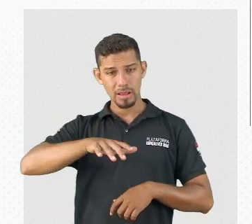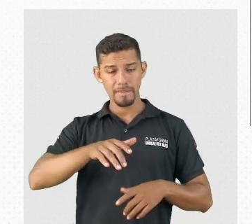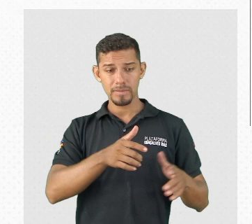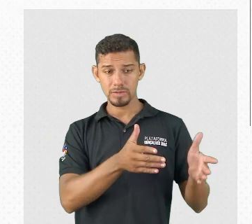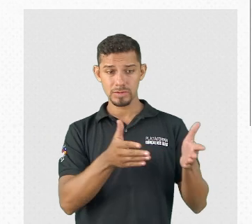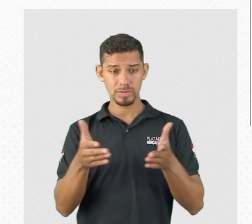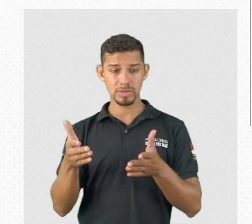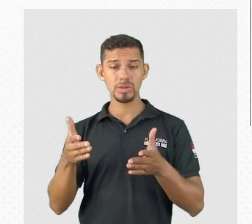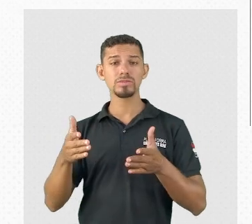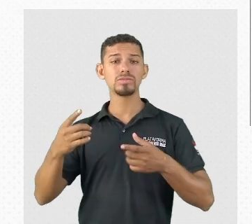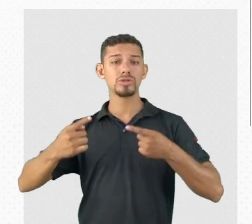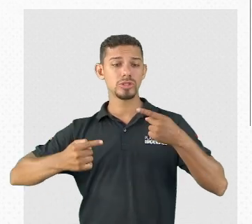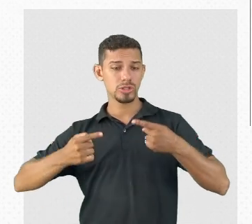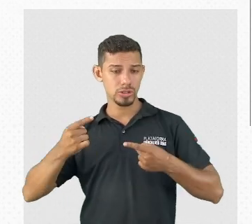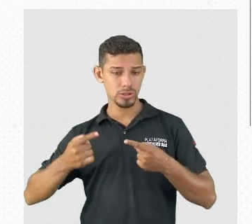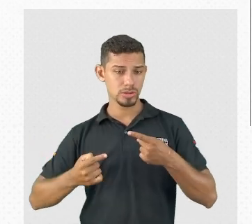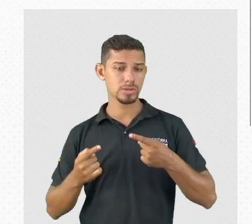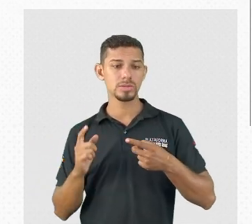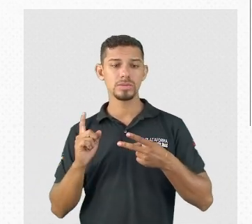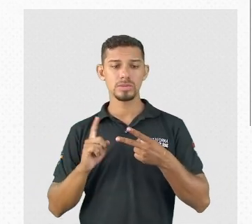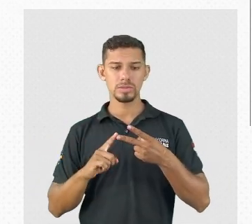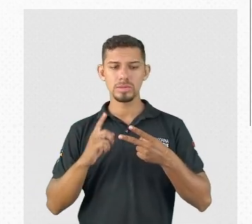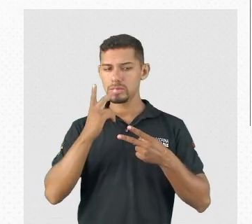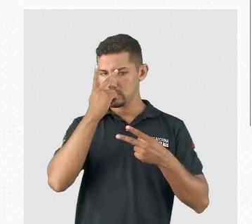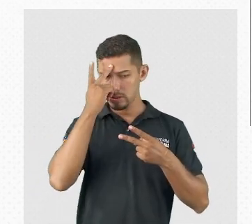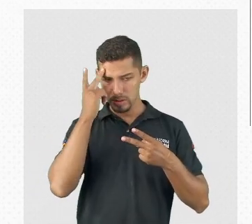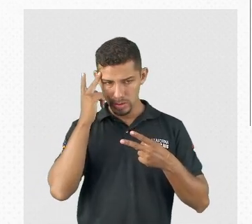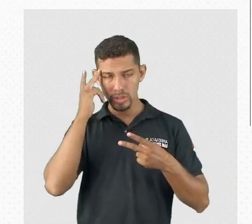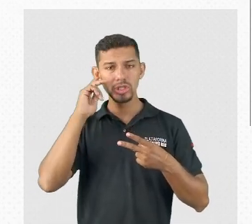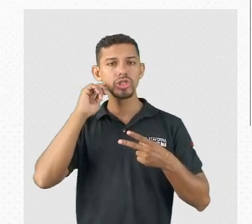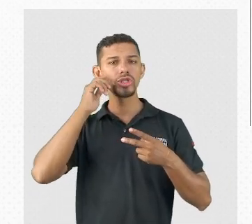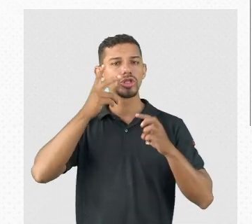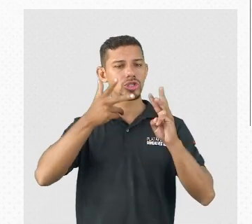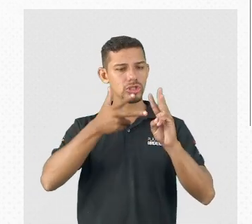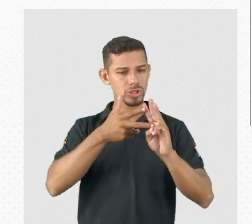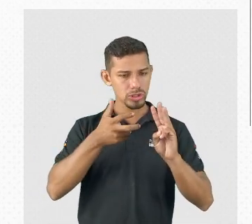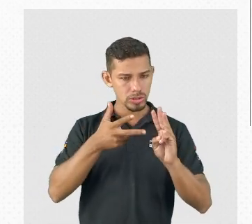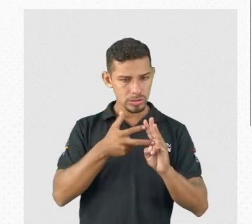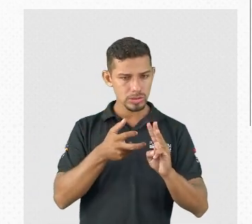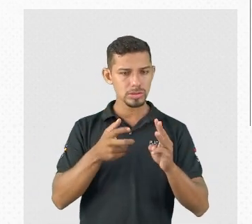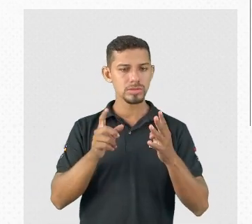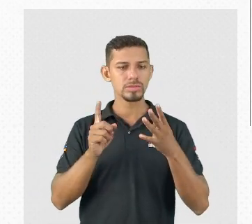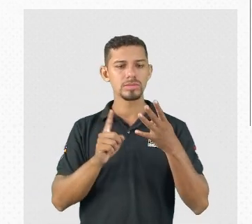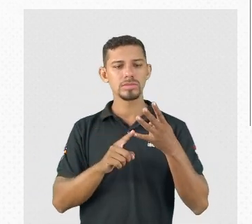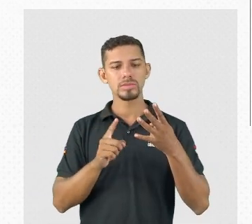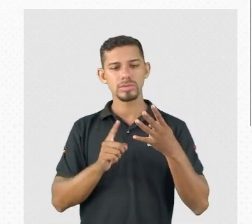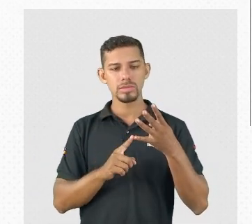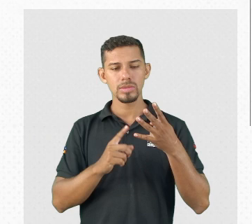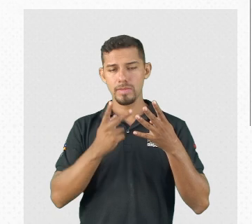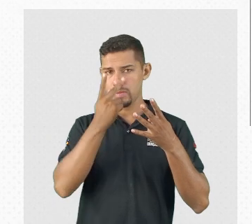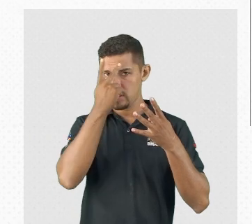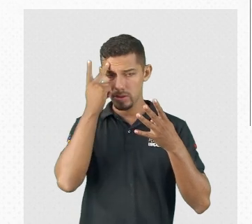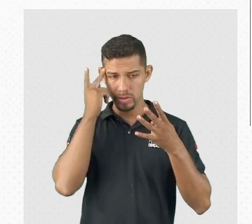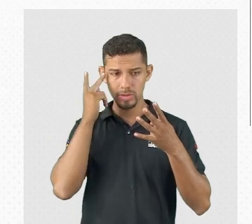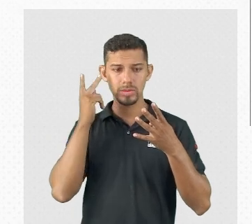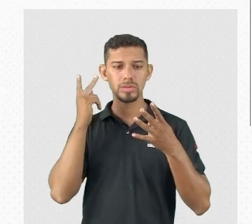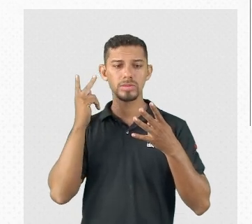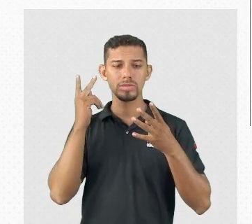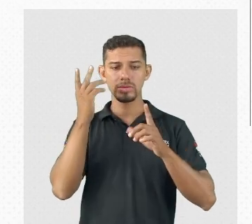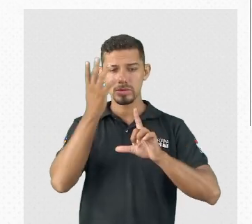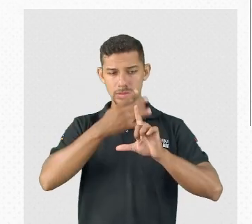cargos políticos. A gente já tem pessoas indígenas, a gente tem também pessoas da